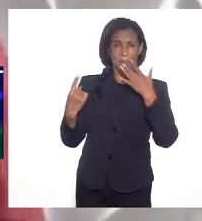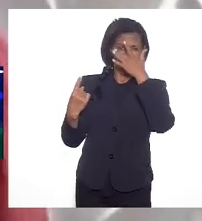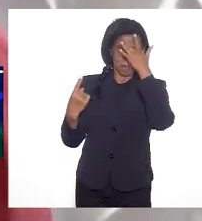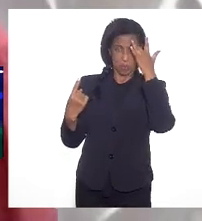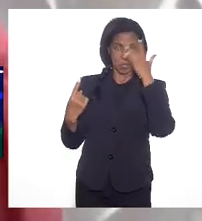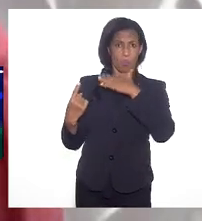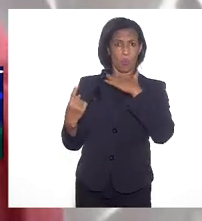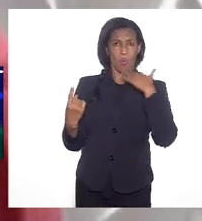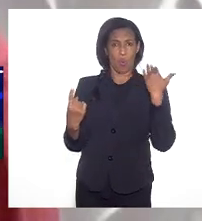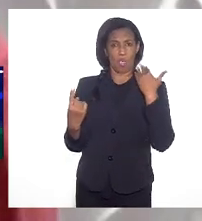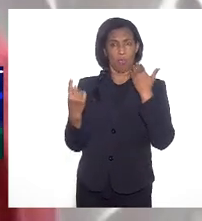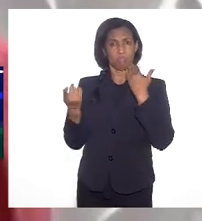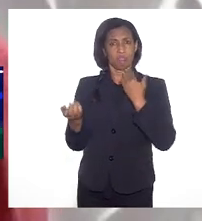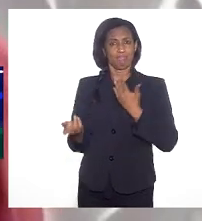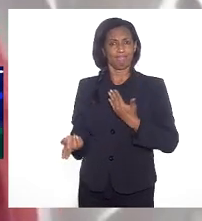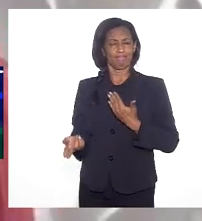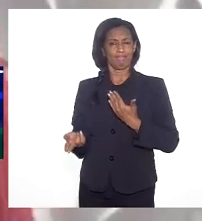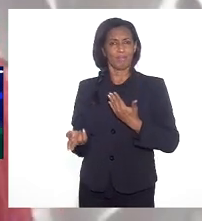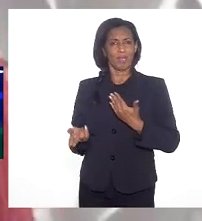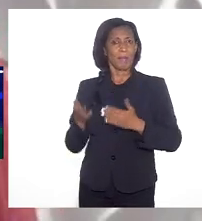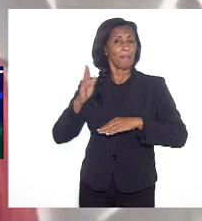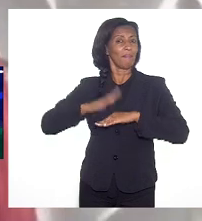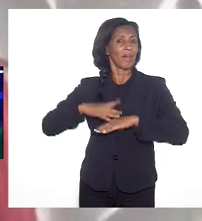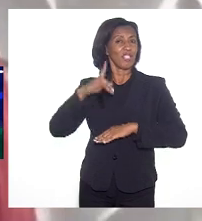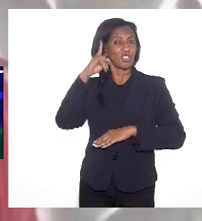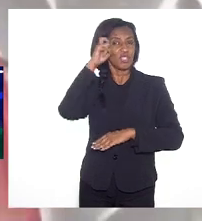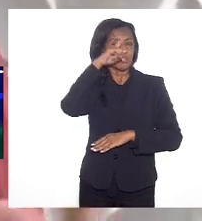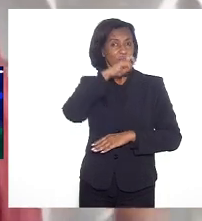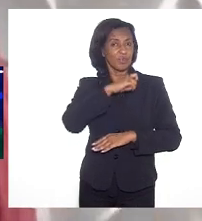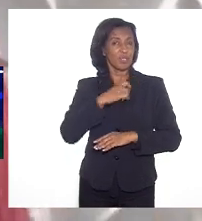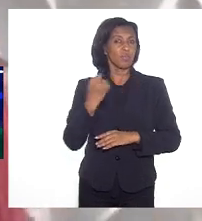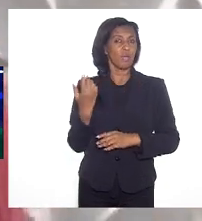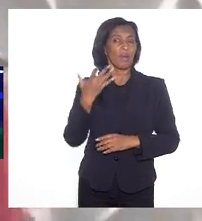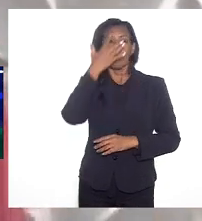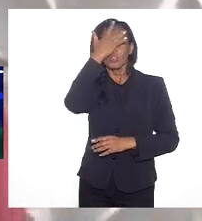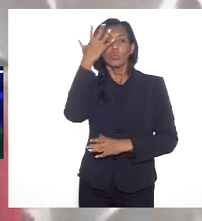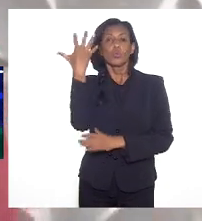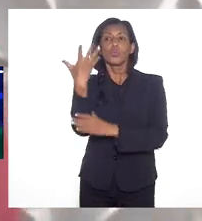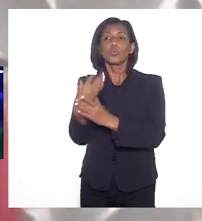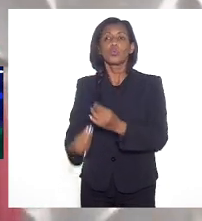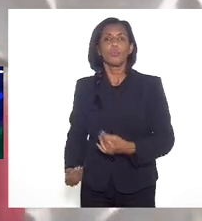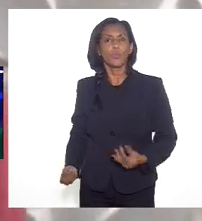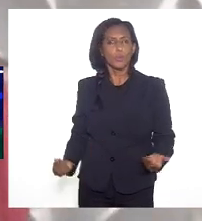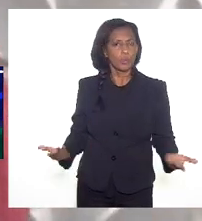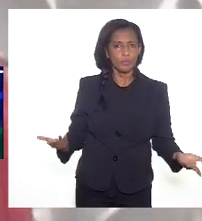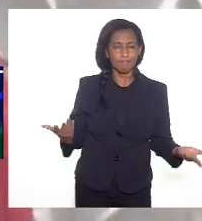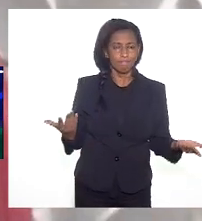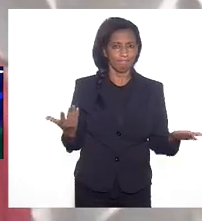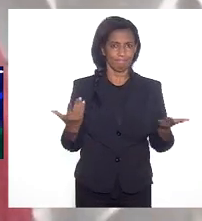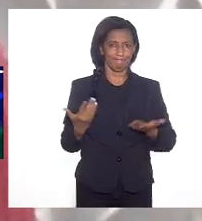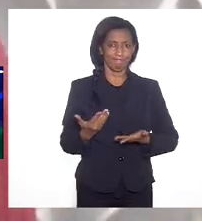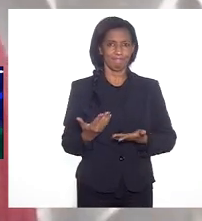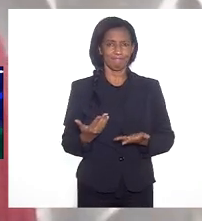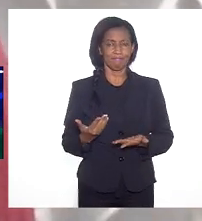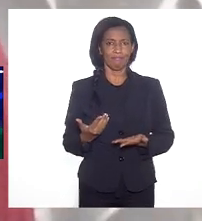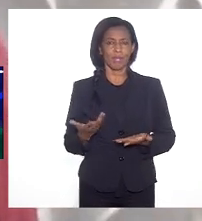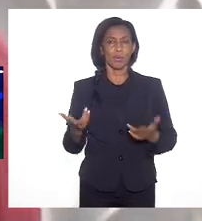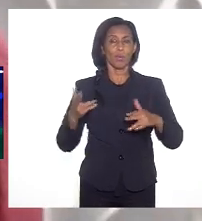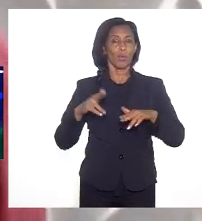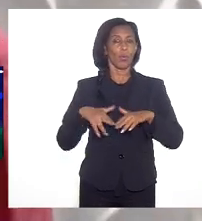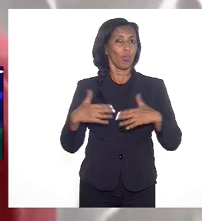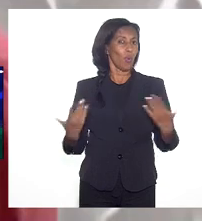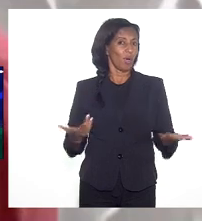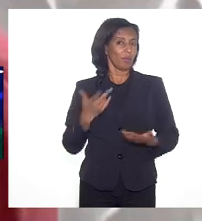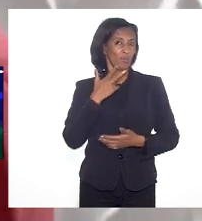querido é muito mais difícil ter a notícia do desaparecimento de um ente querido portanto quando